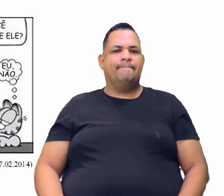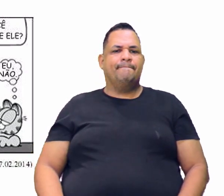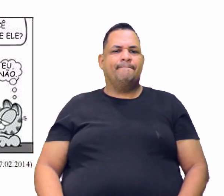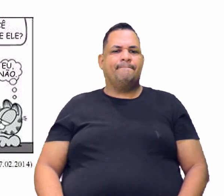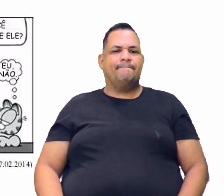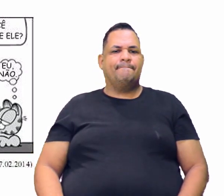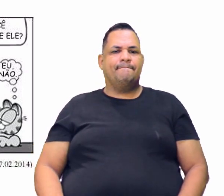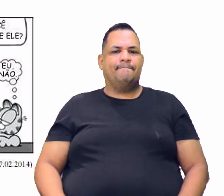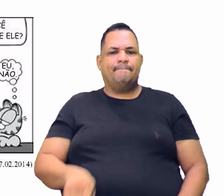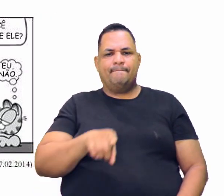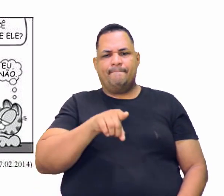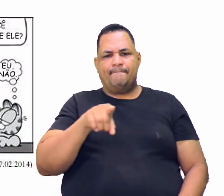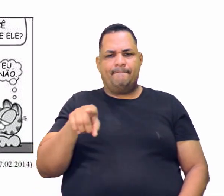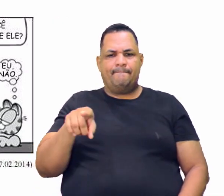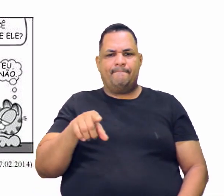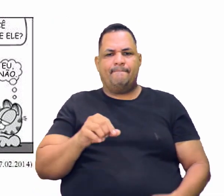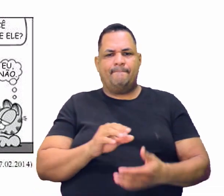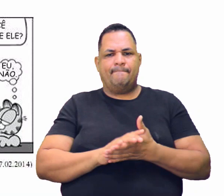eles